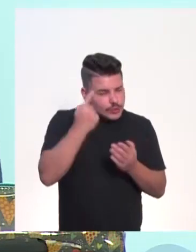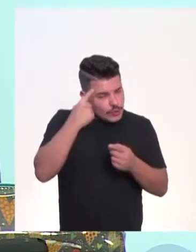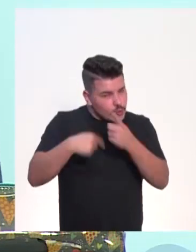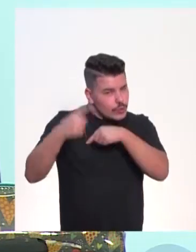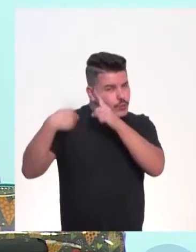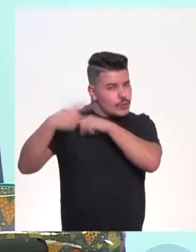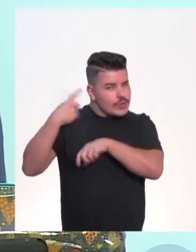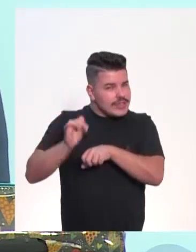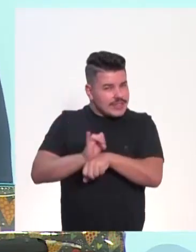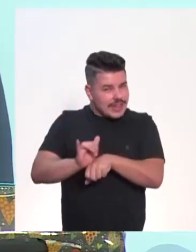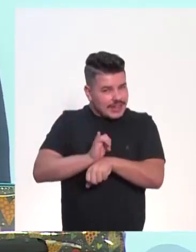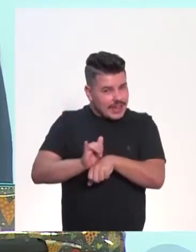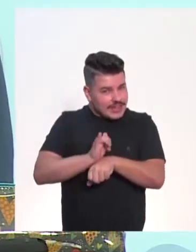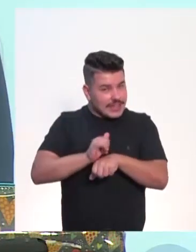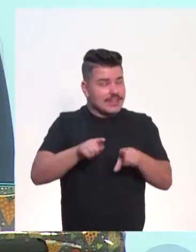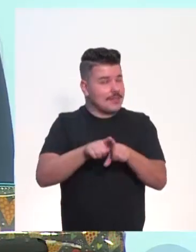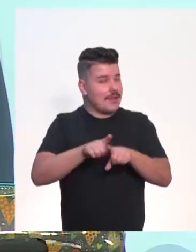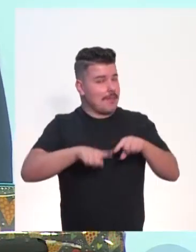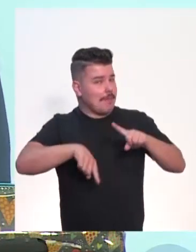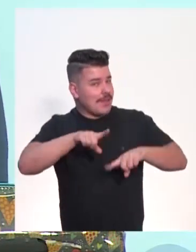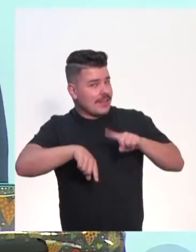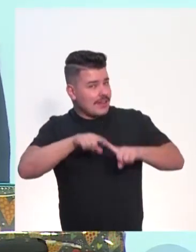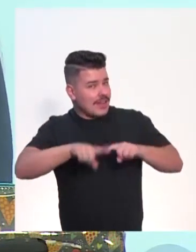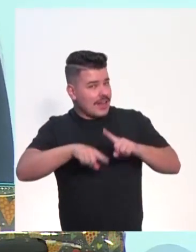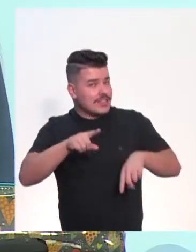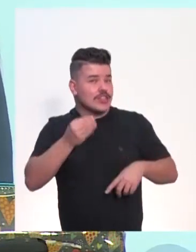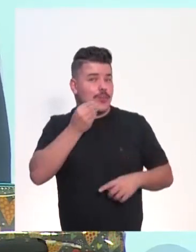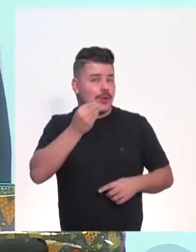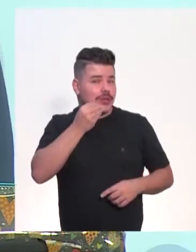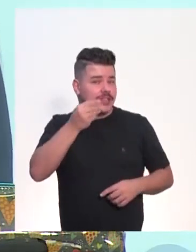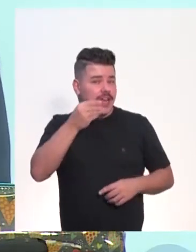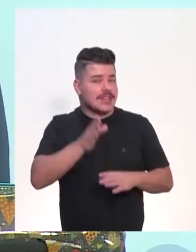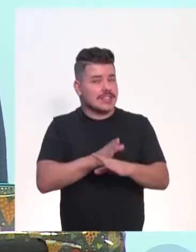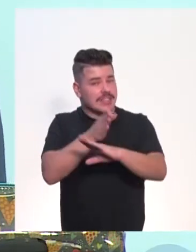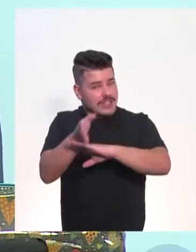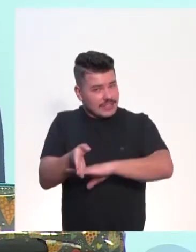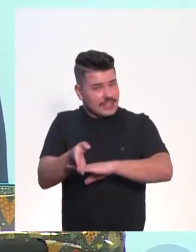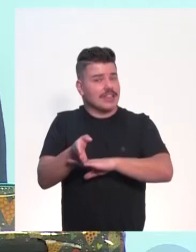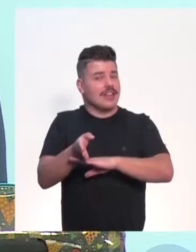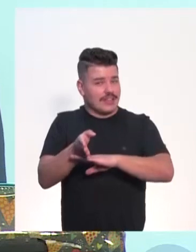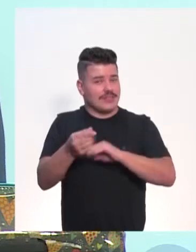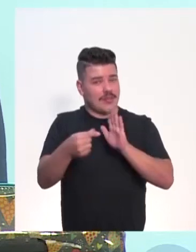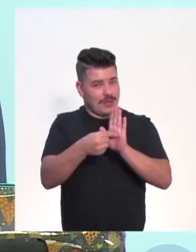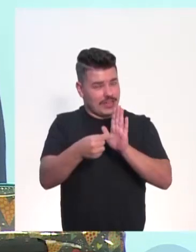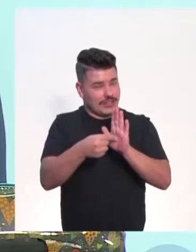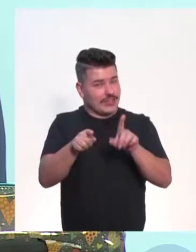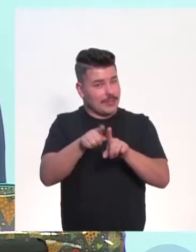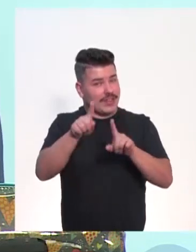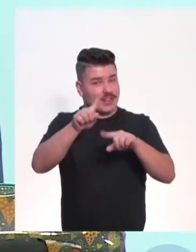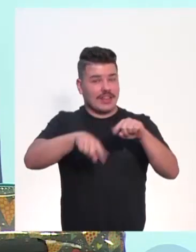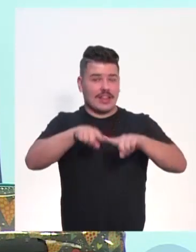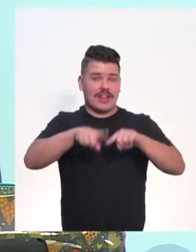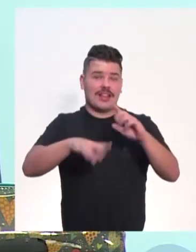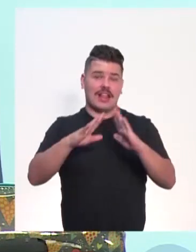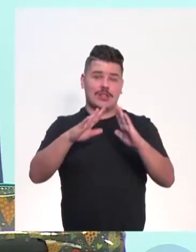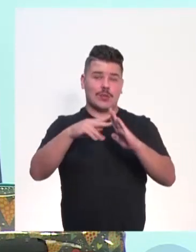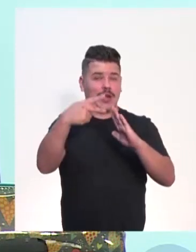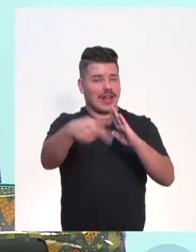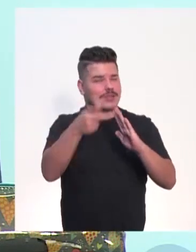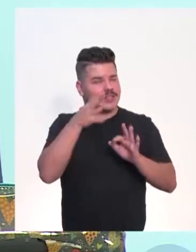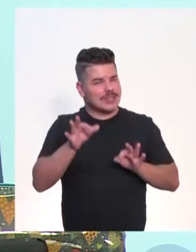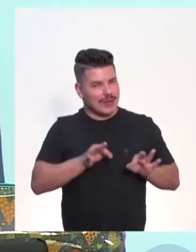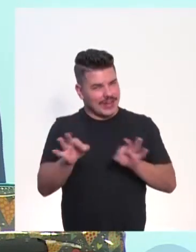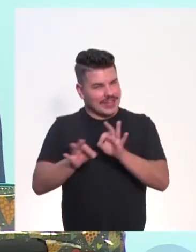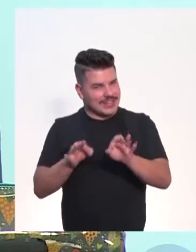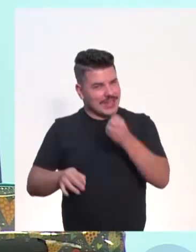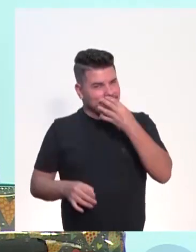e utilizassem os materiais e os recursos que vocês têm disponíveis na casa de vocês para poder se organizar. Tudo